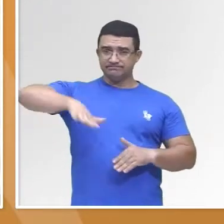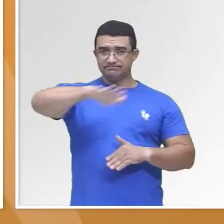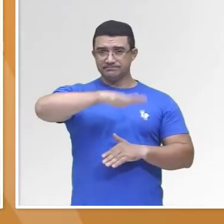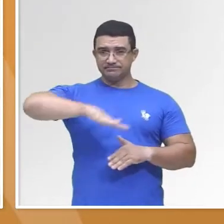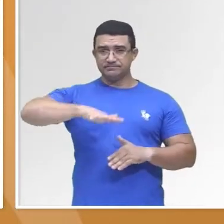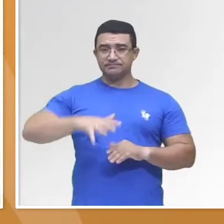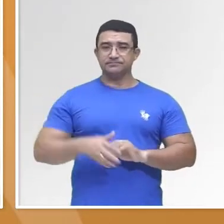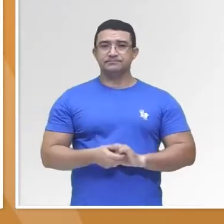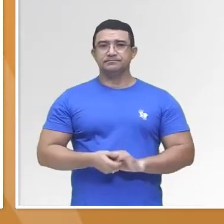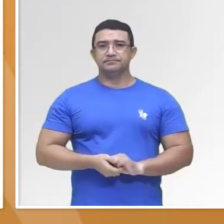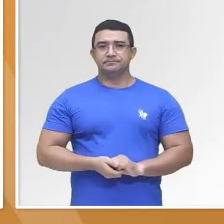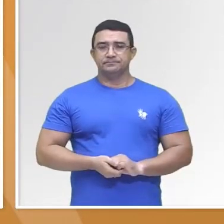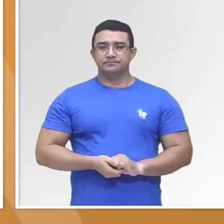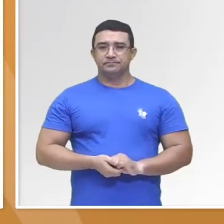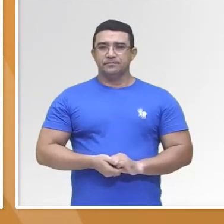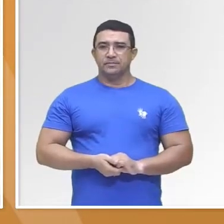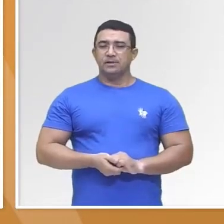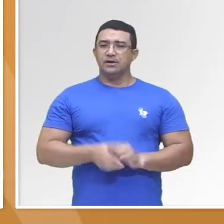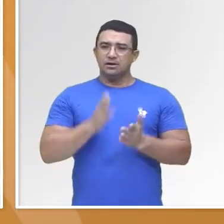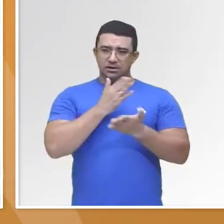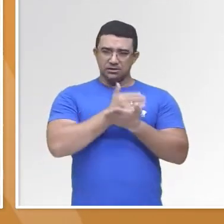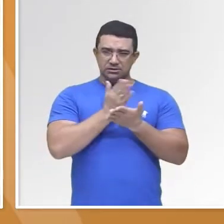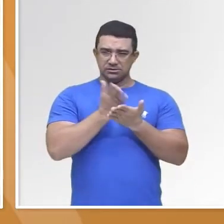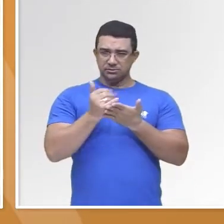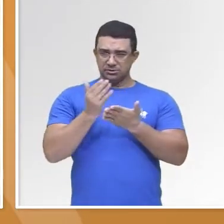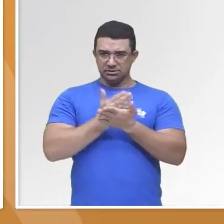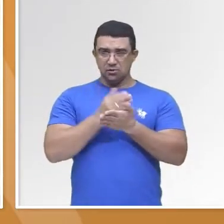questão da distribuição populacional,